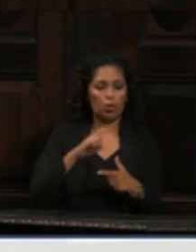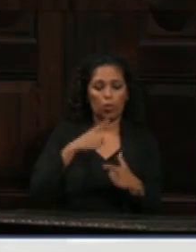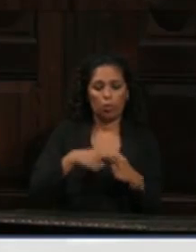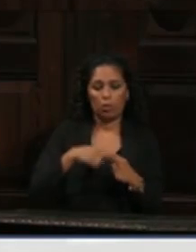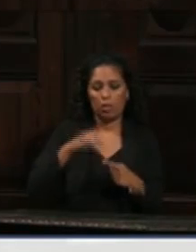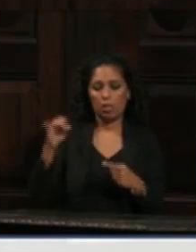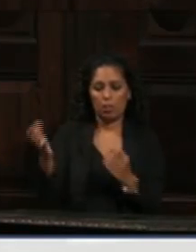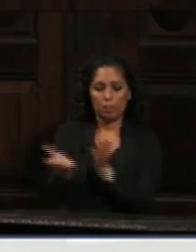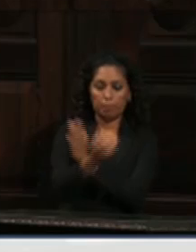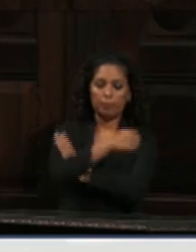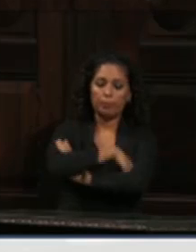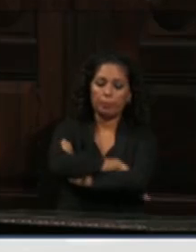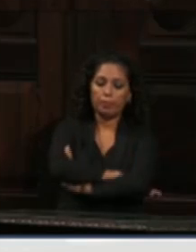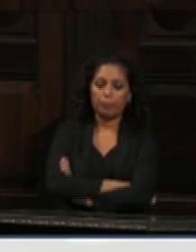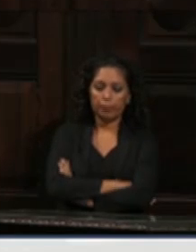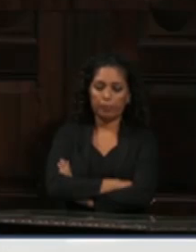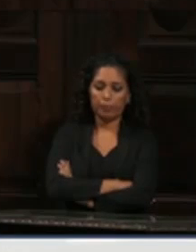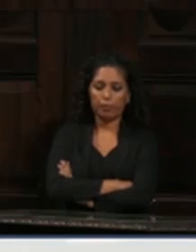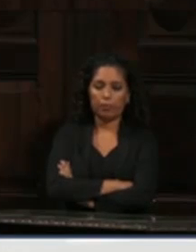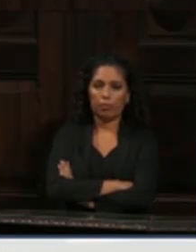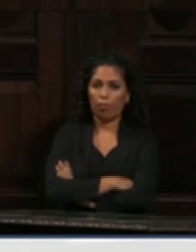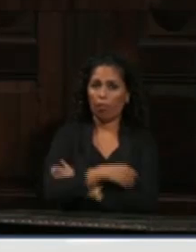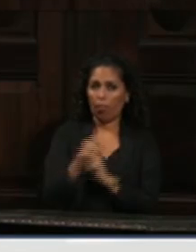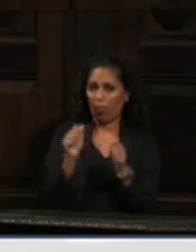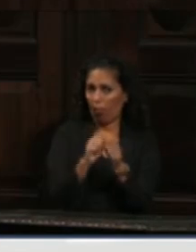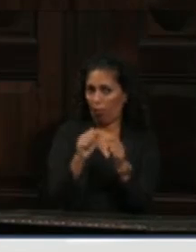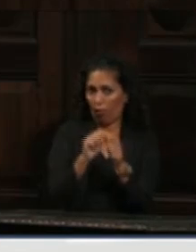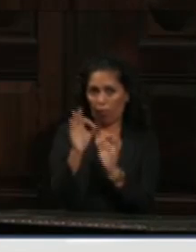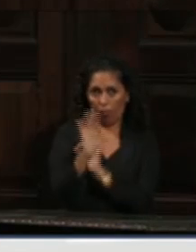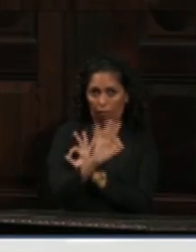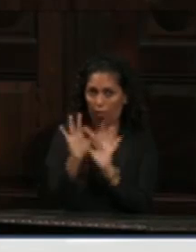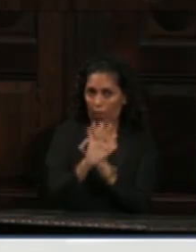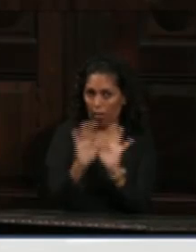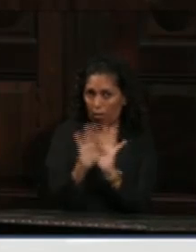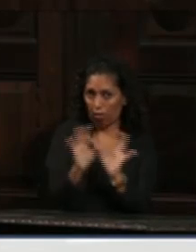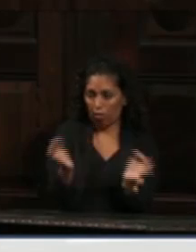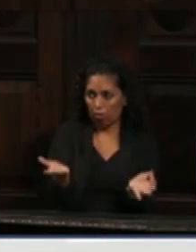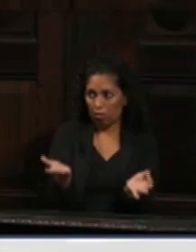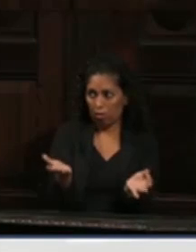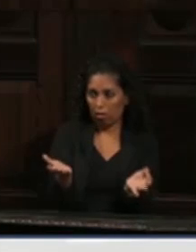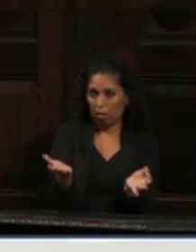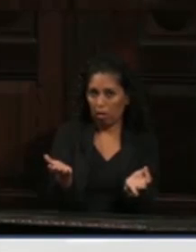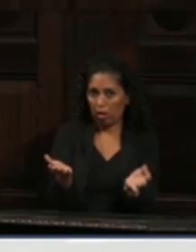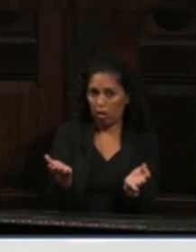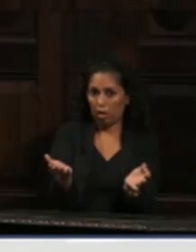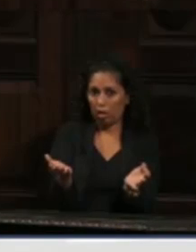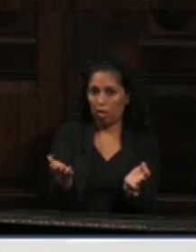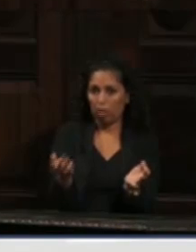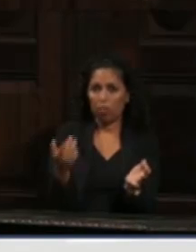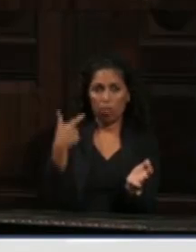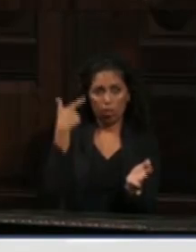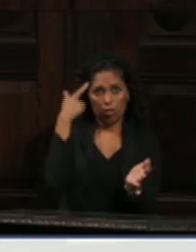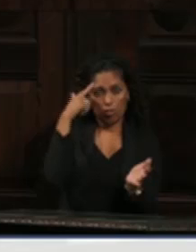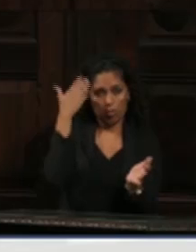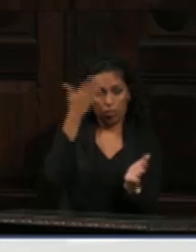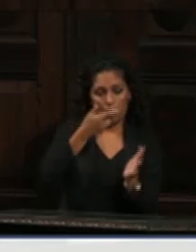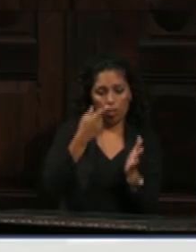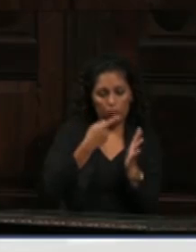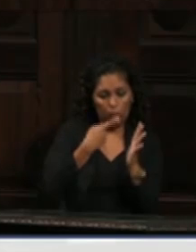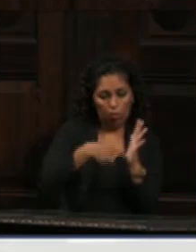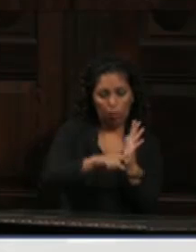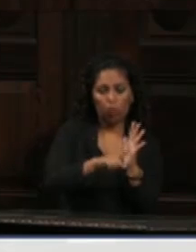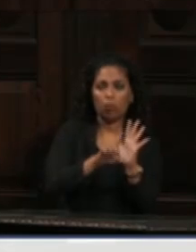braço e nada se fizer, vai cumprir o regimento.